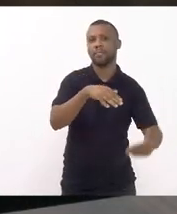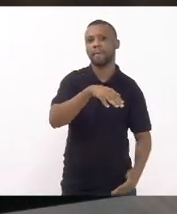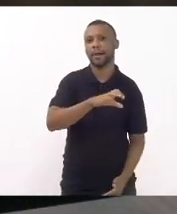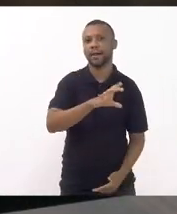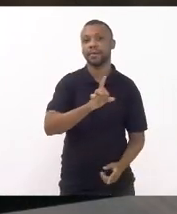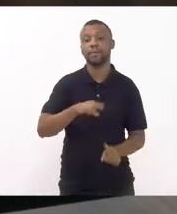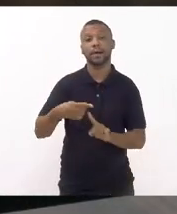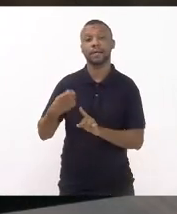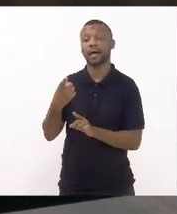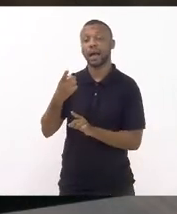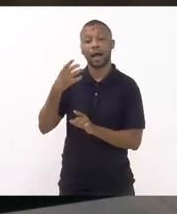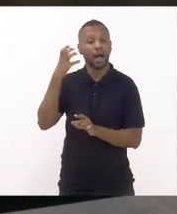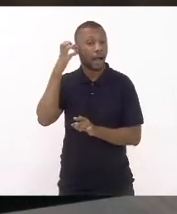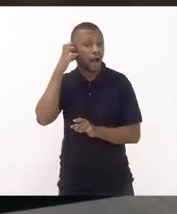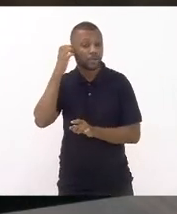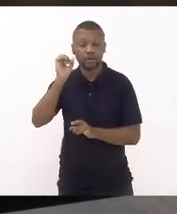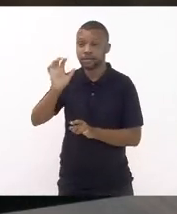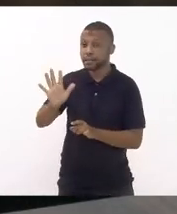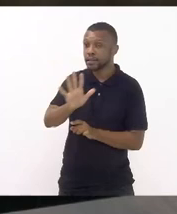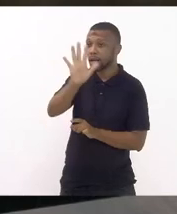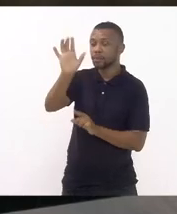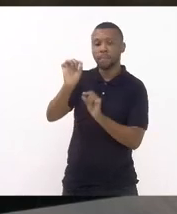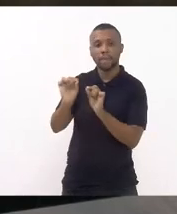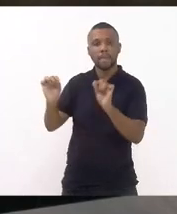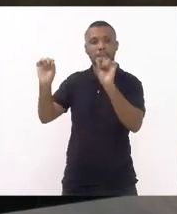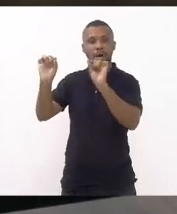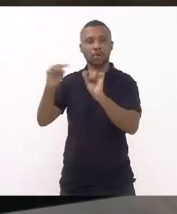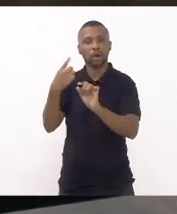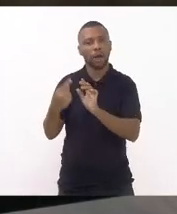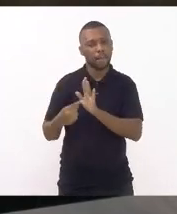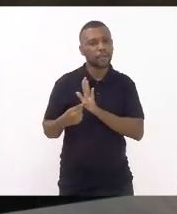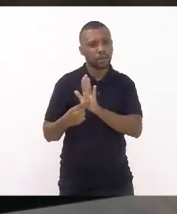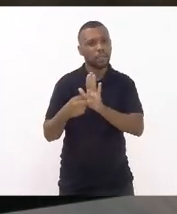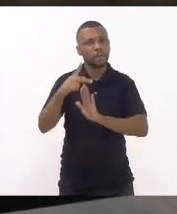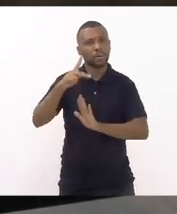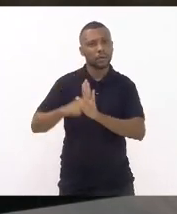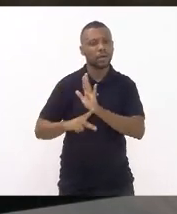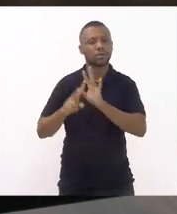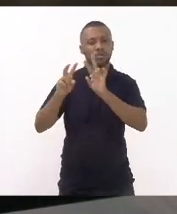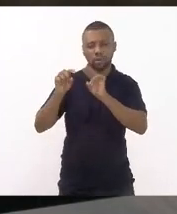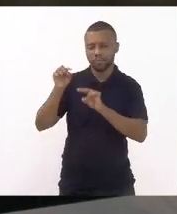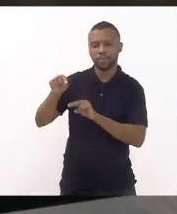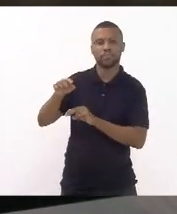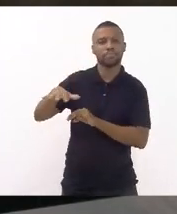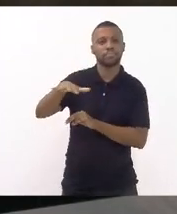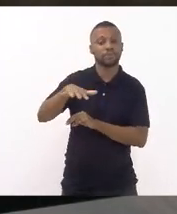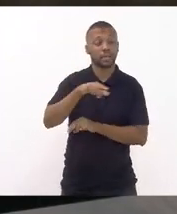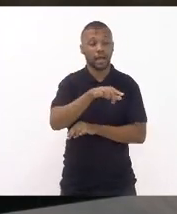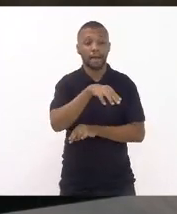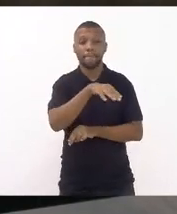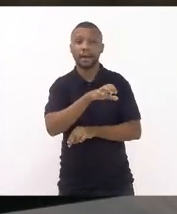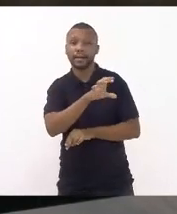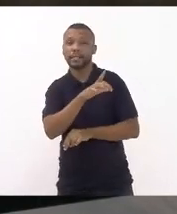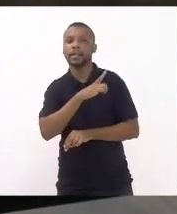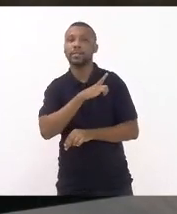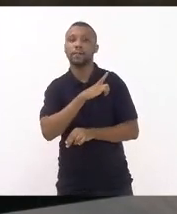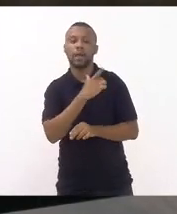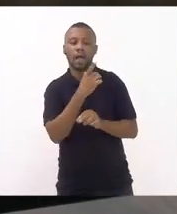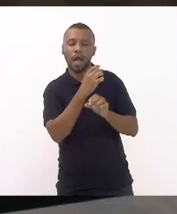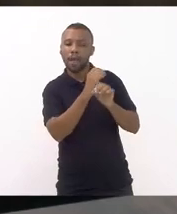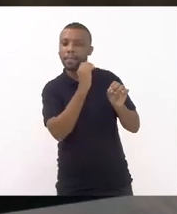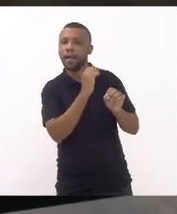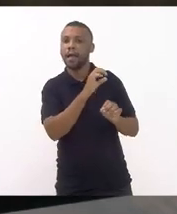Rádio Nacional. Nós apresentamos projeto também, Mônica e eu, sobre a Rádio Nacional. A Rádio MEC está sob a órbita da empresa Brasil